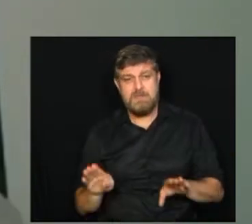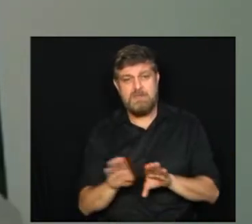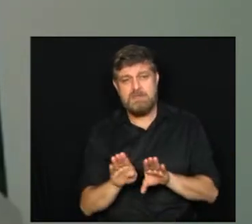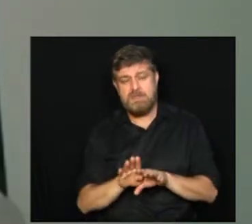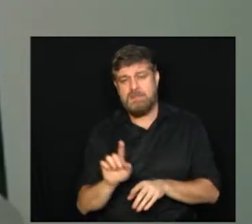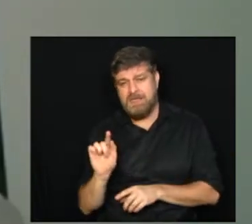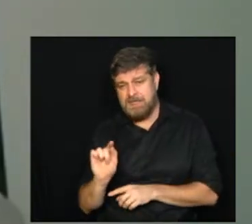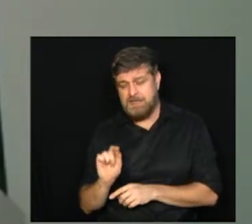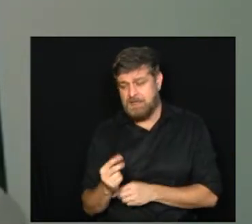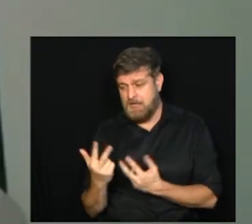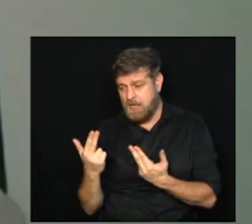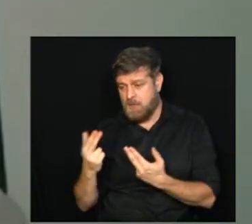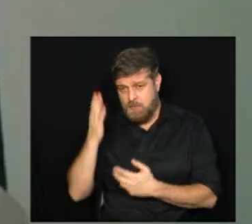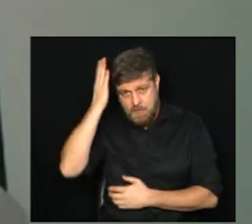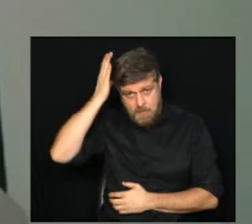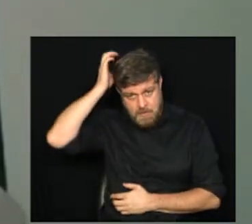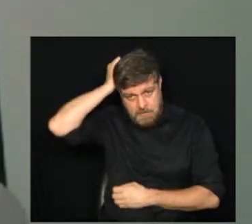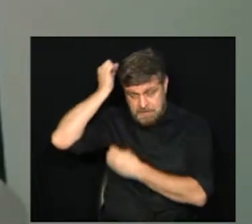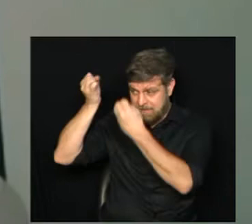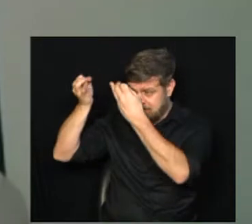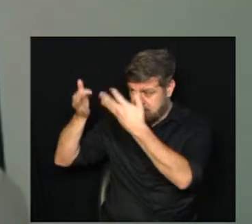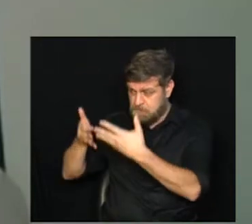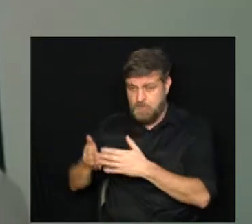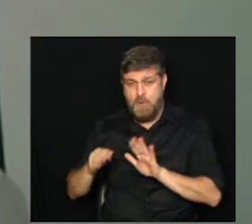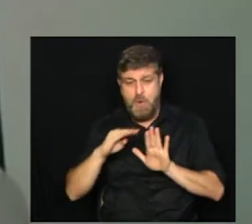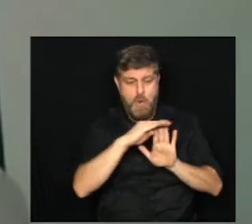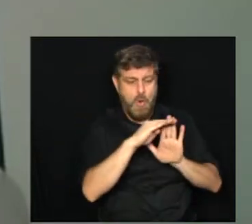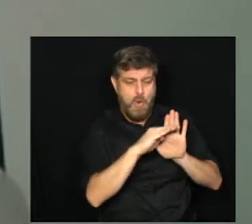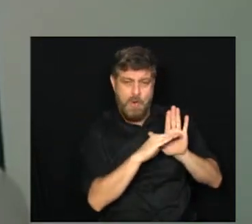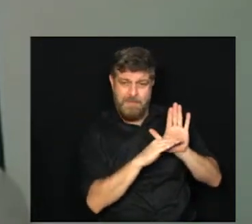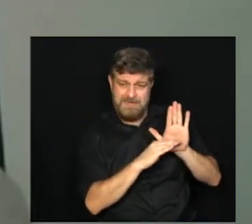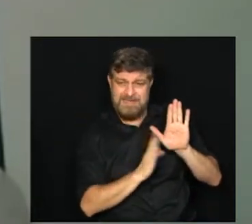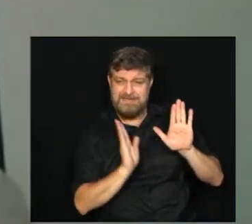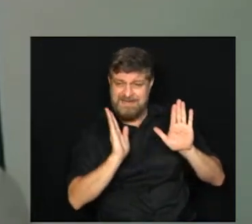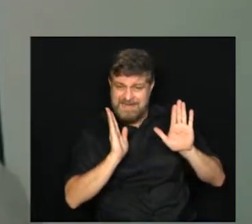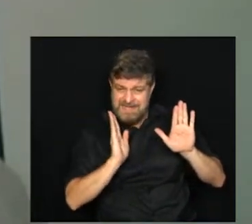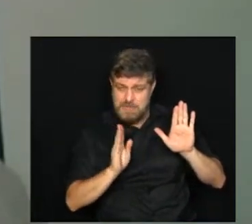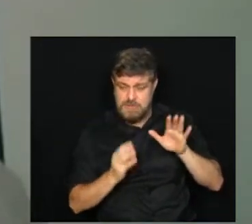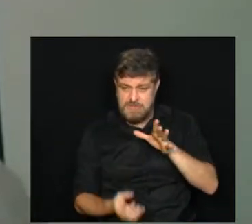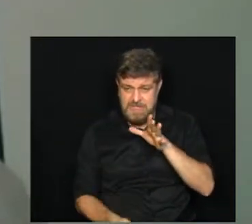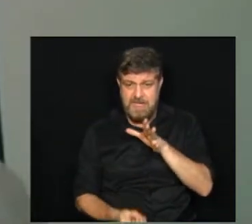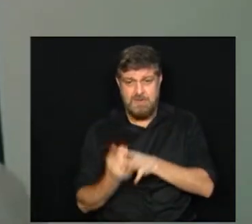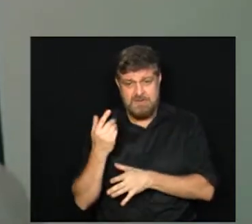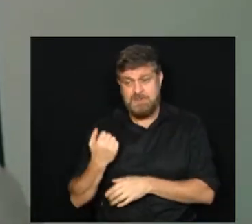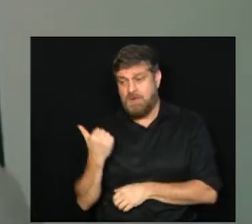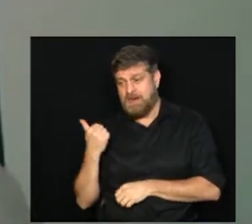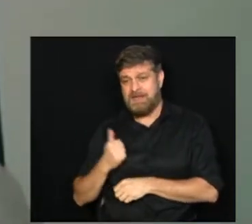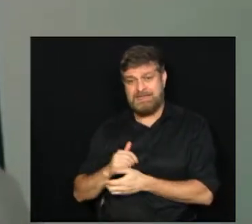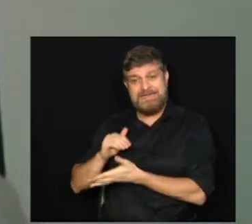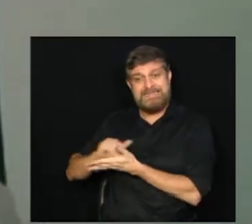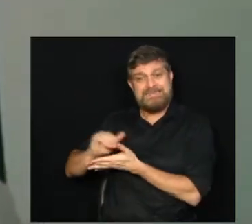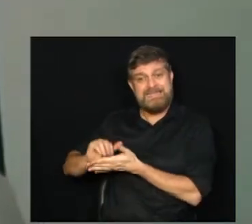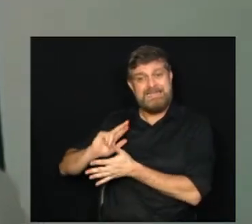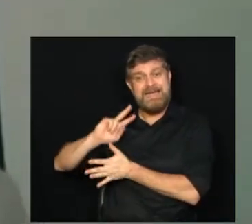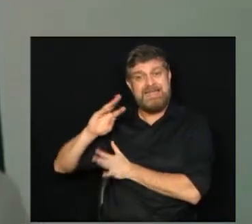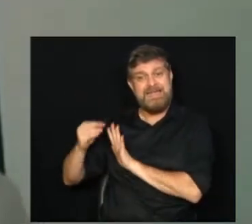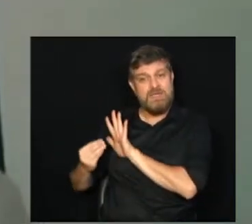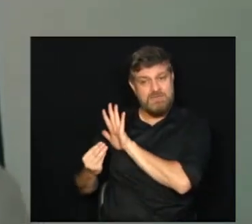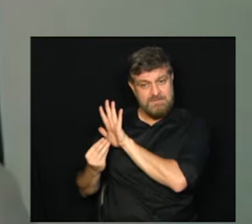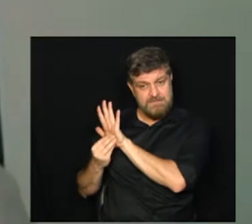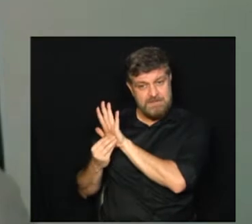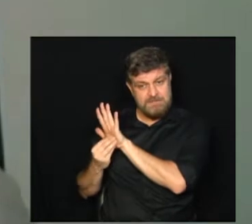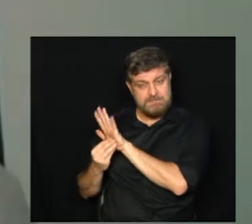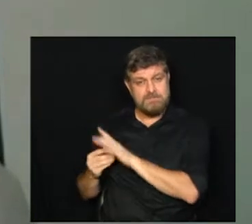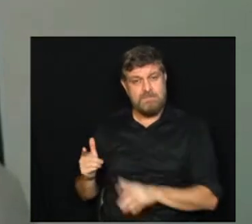como a Daniela disse, de um projeto que já existia da Secretaria do Verde, e quando as pessoas começaram a entender